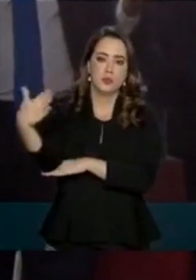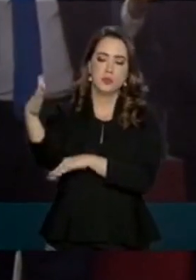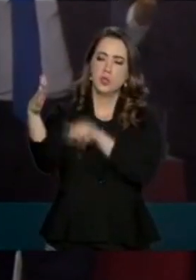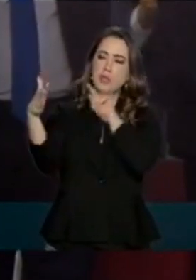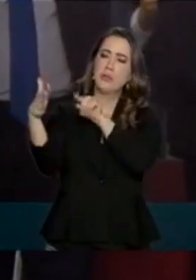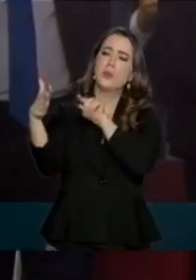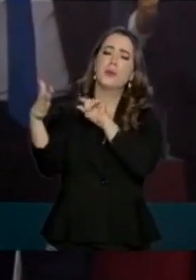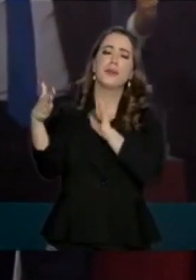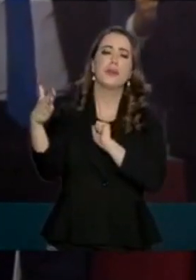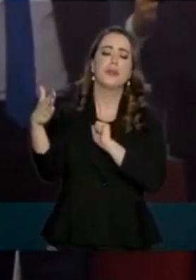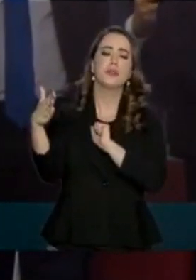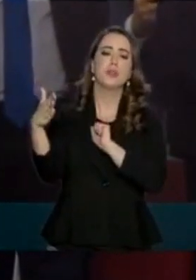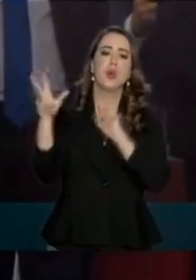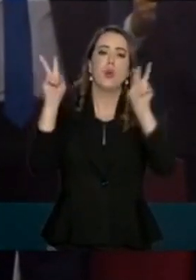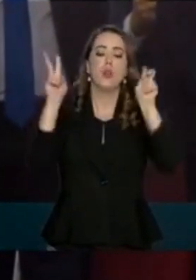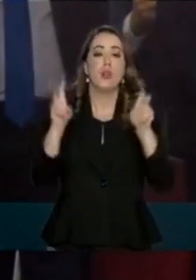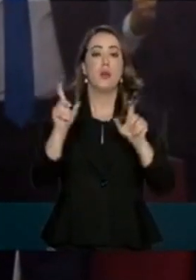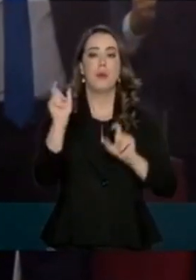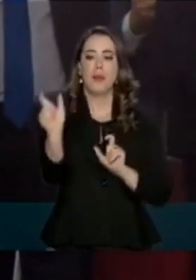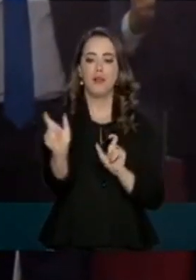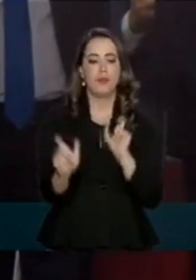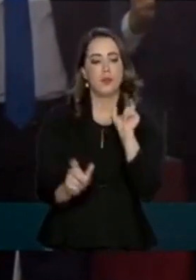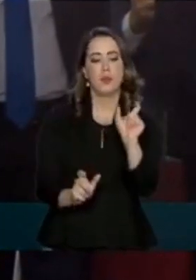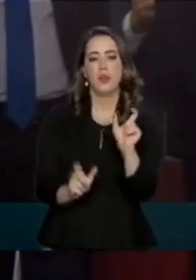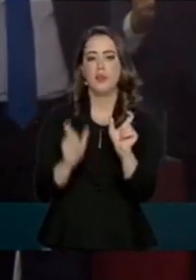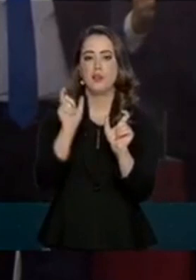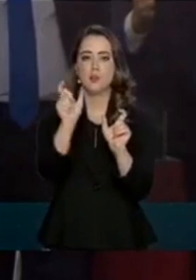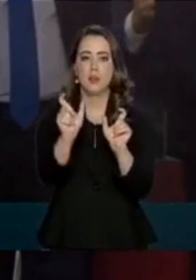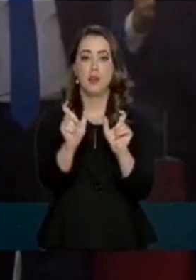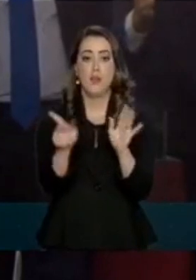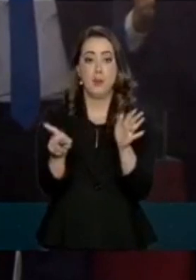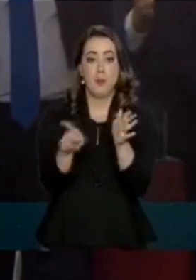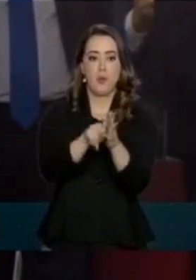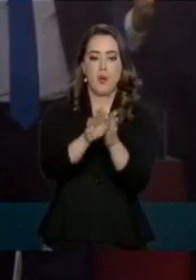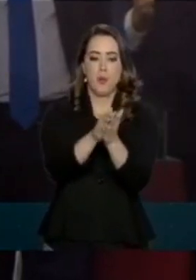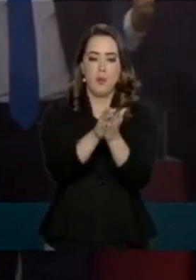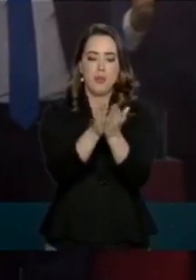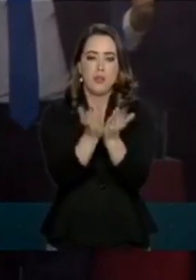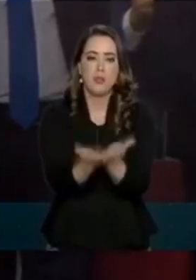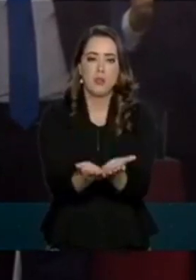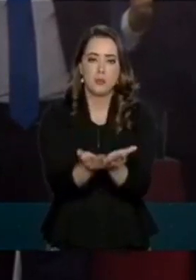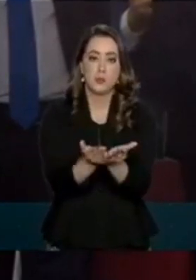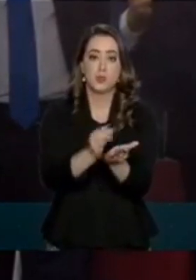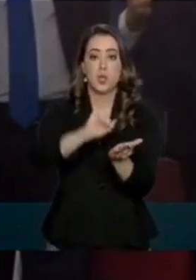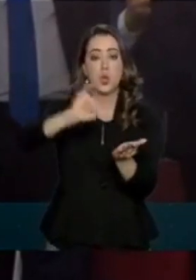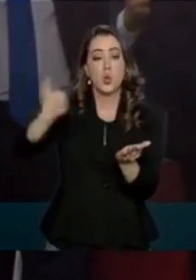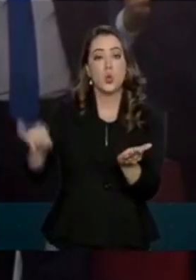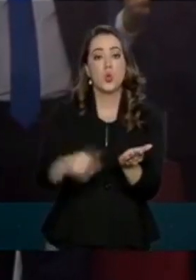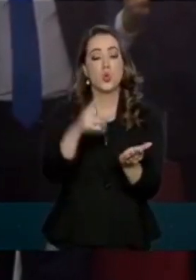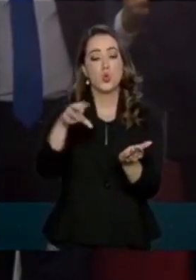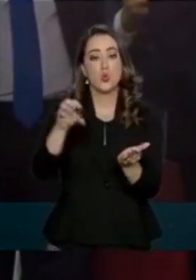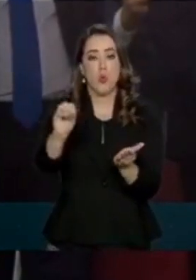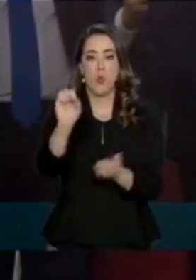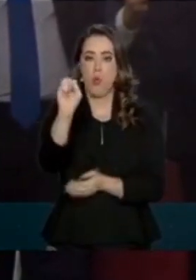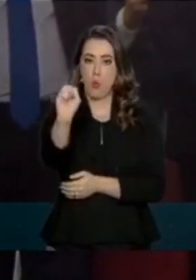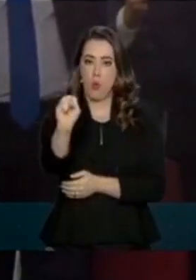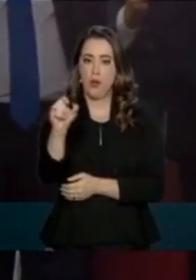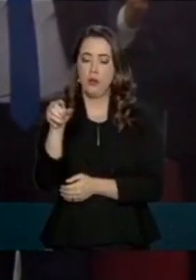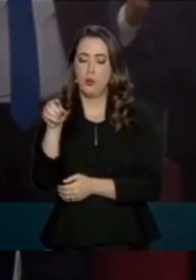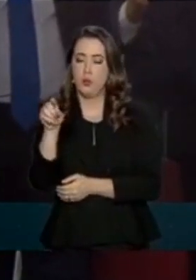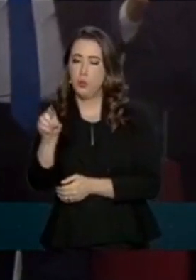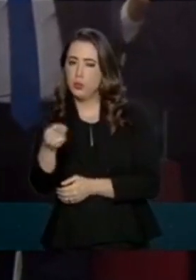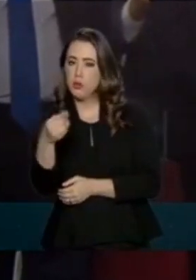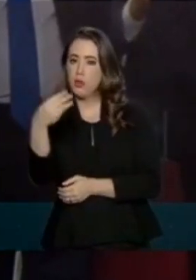algumas palavras de uma passagem bíblica, João 8:32.